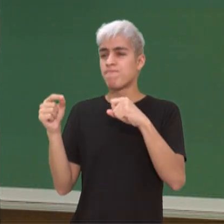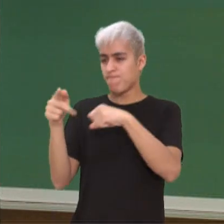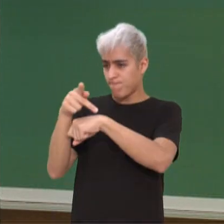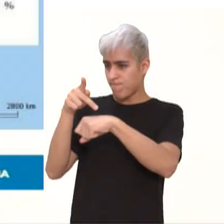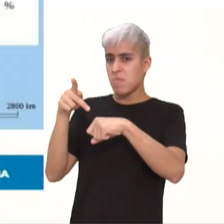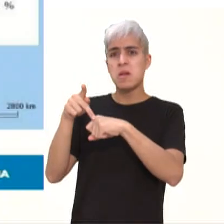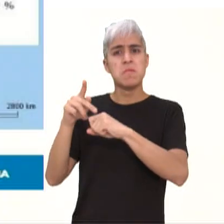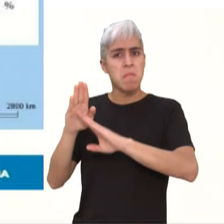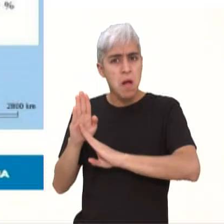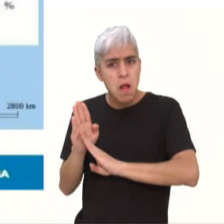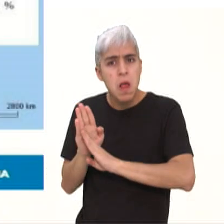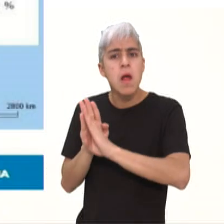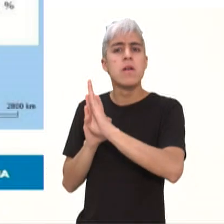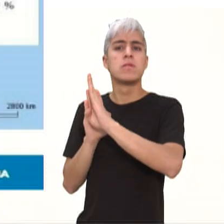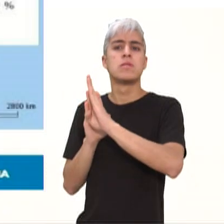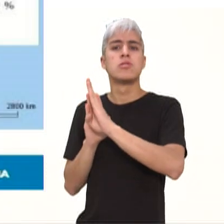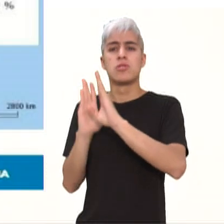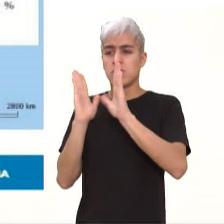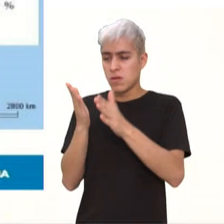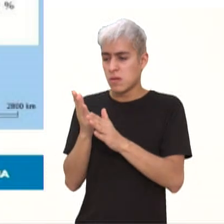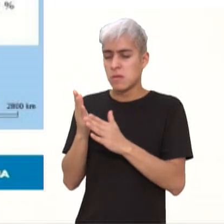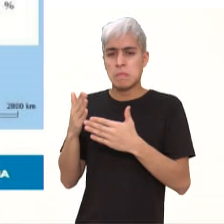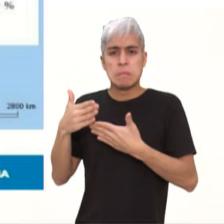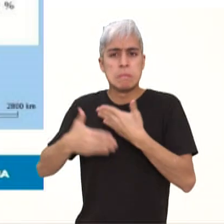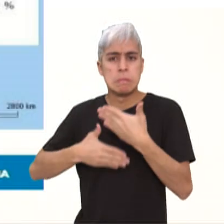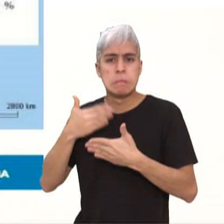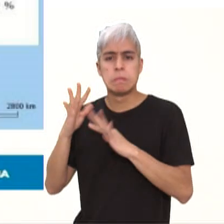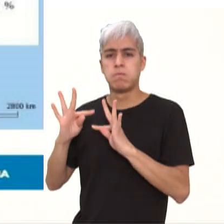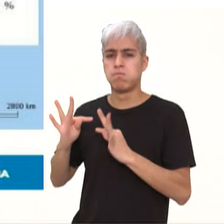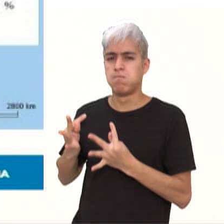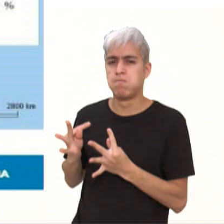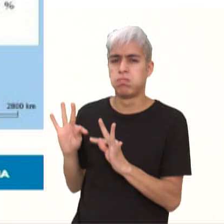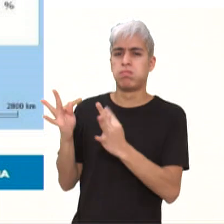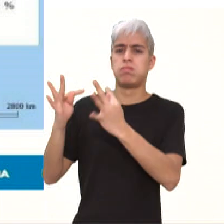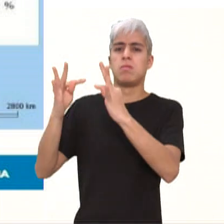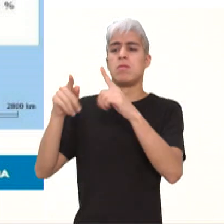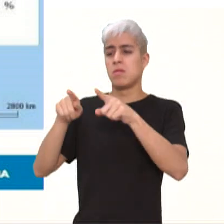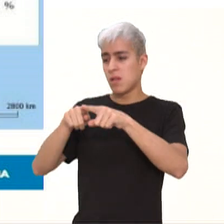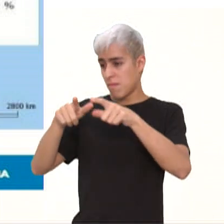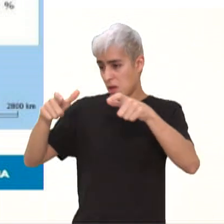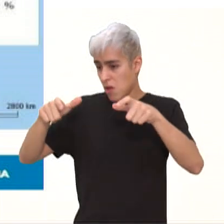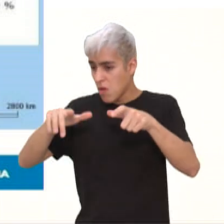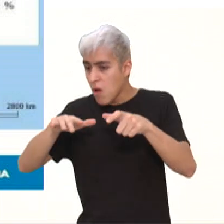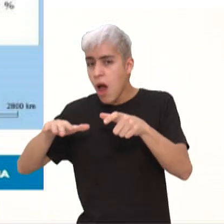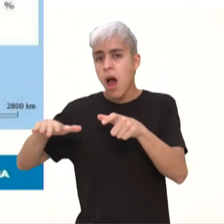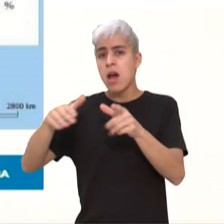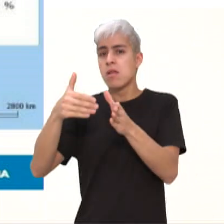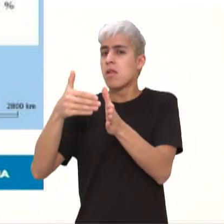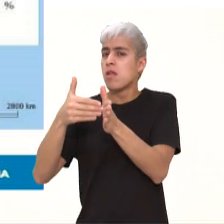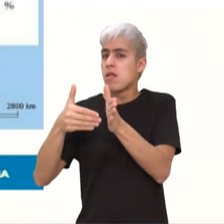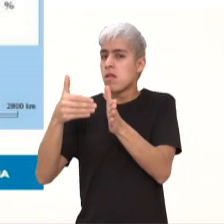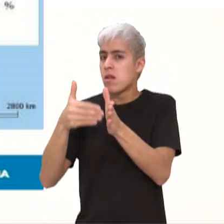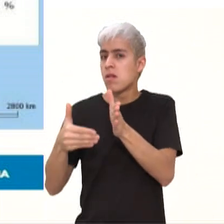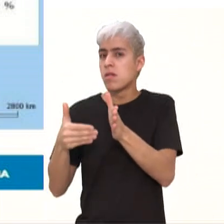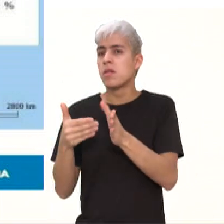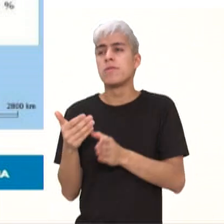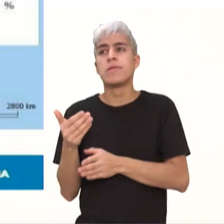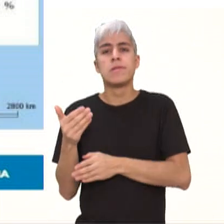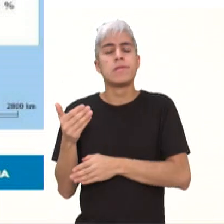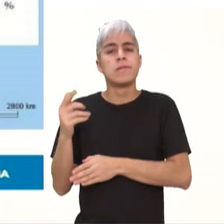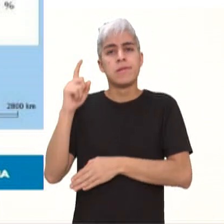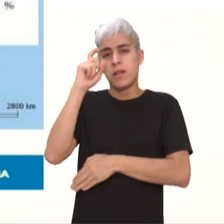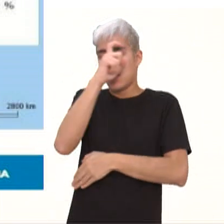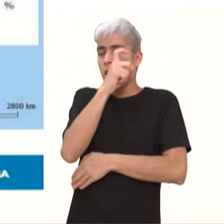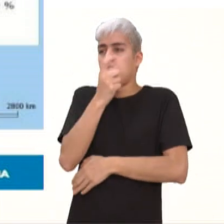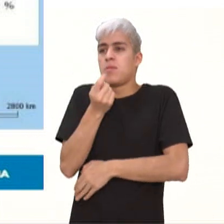desenvolvida, processo amplo de tecnologia e um território restrito, pouca